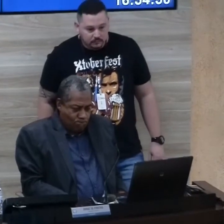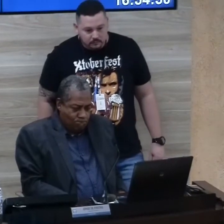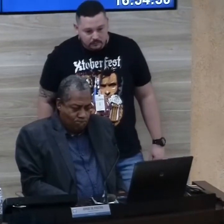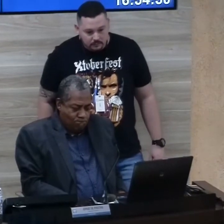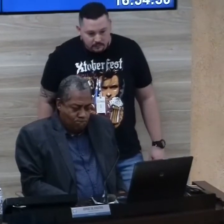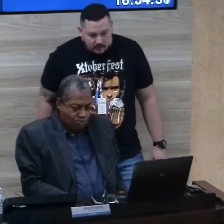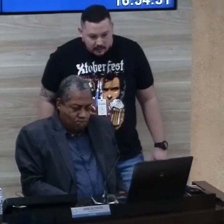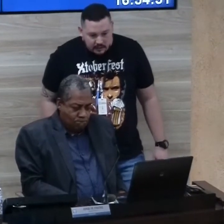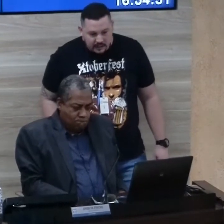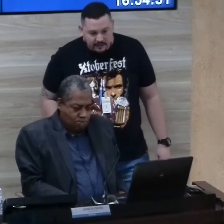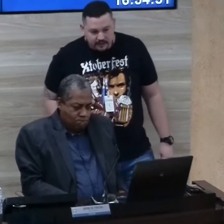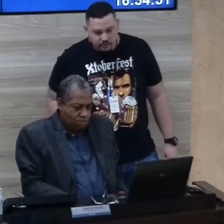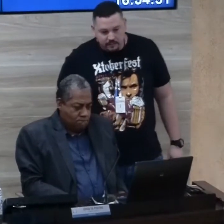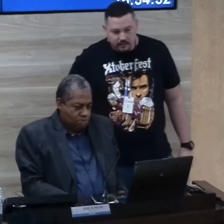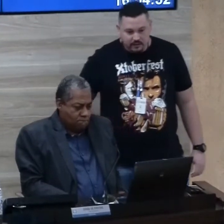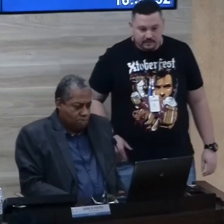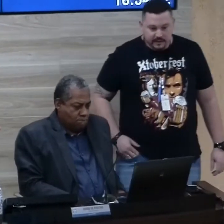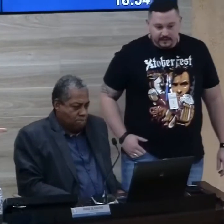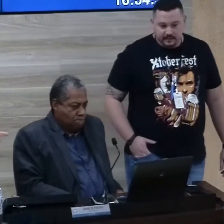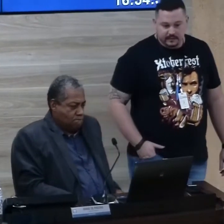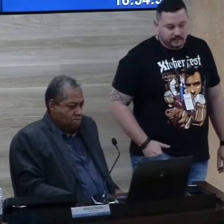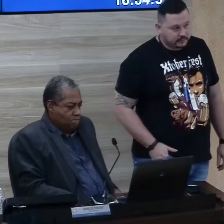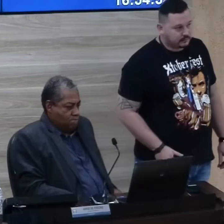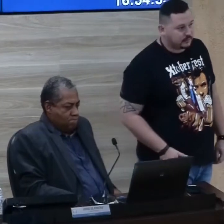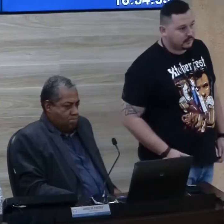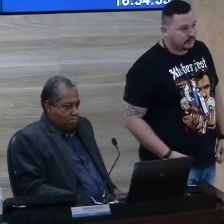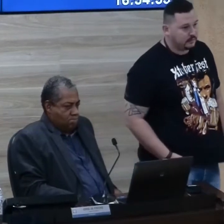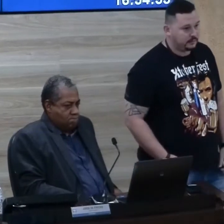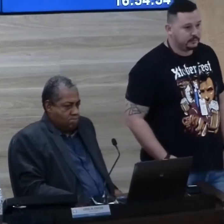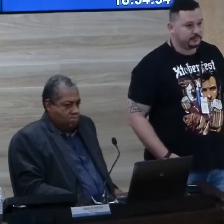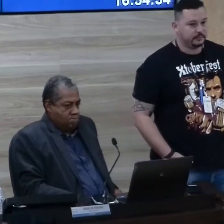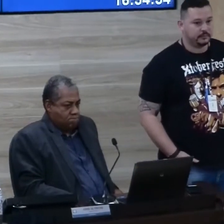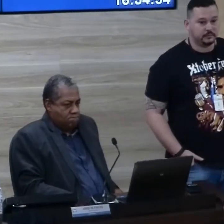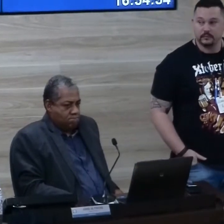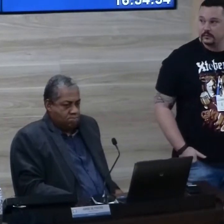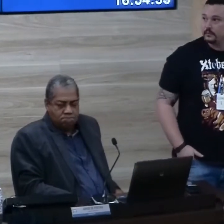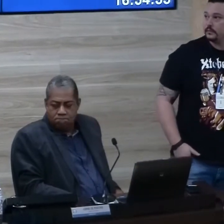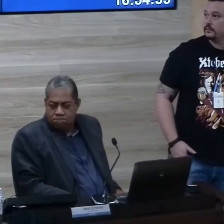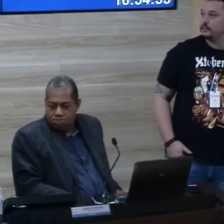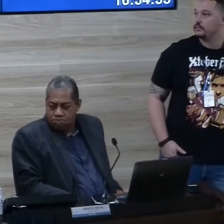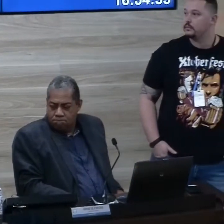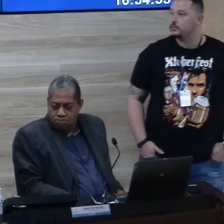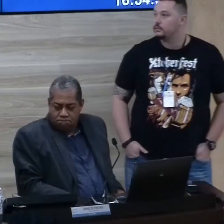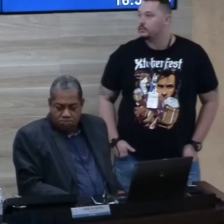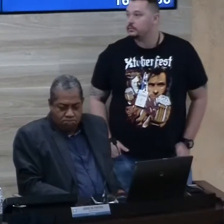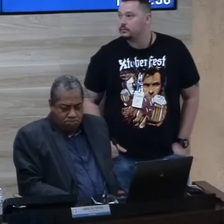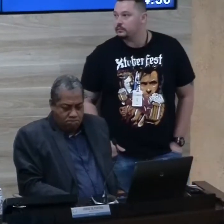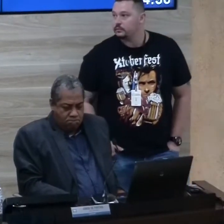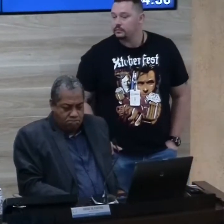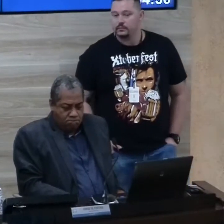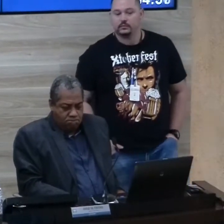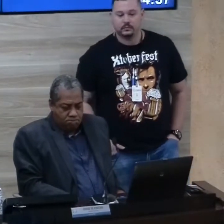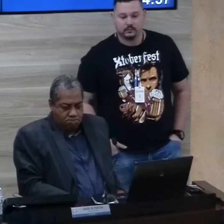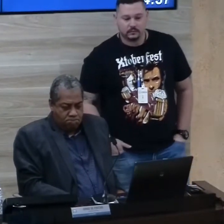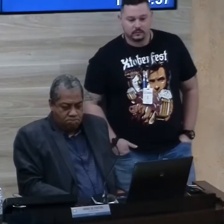indústria Fumagalli, Teixeira Marques, para quem são os mais